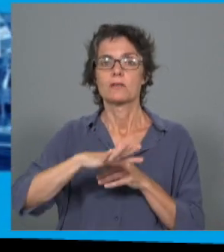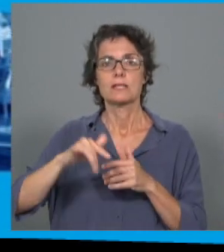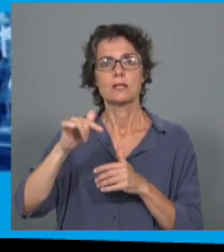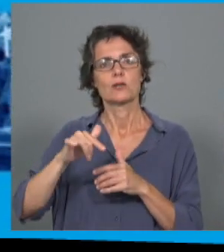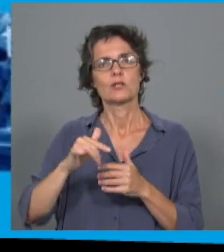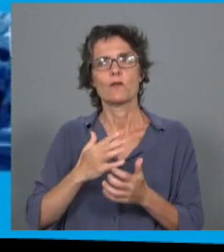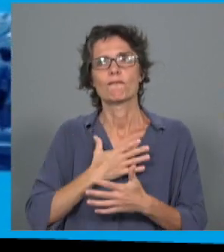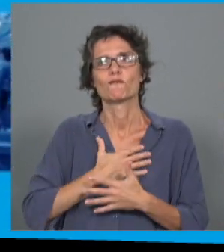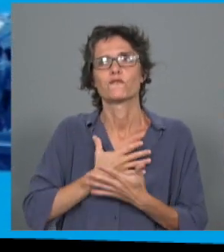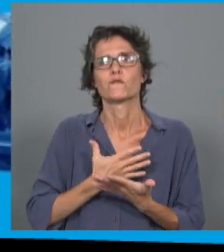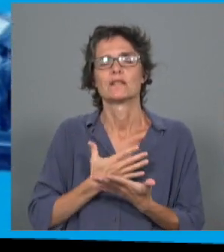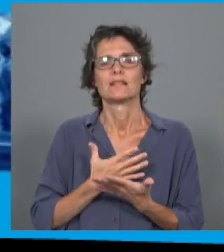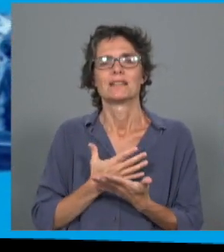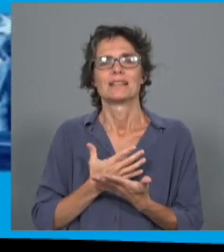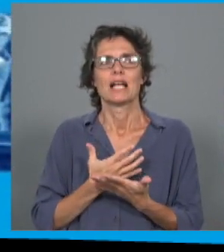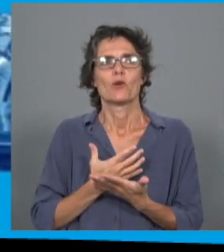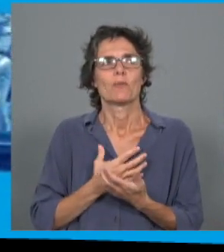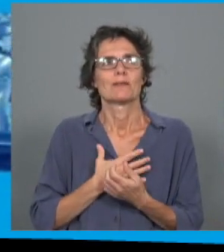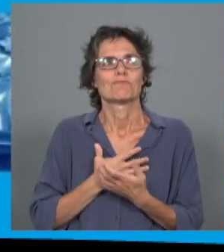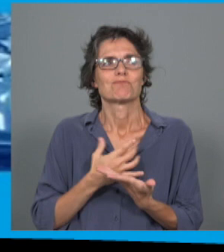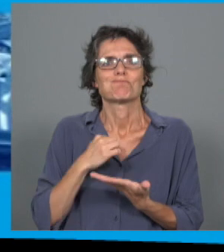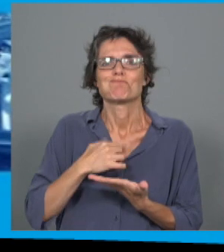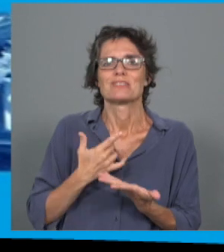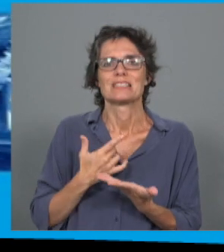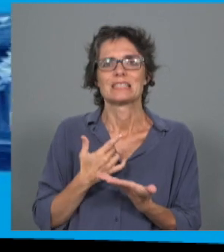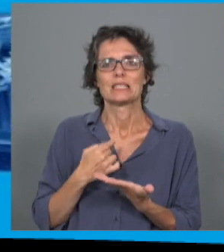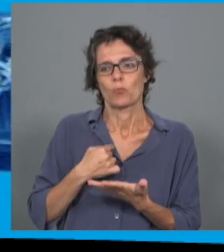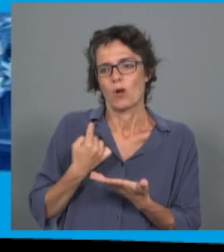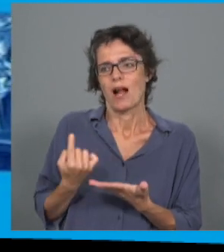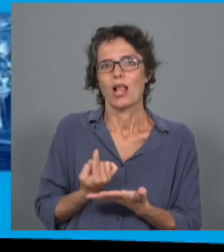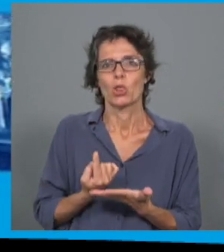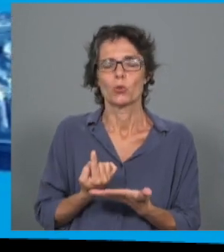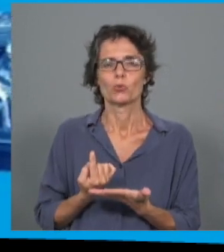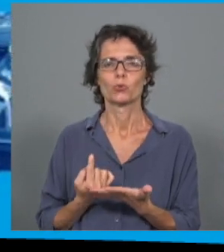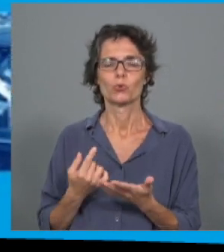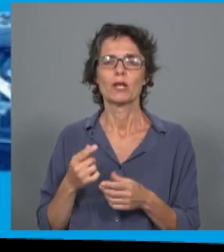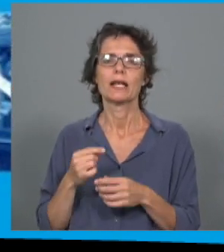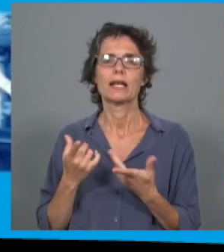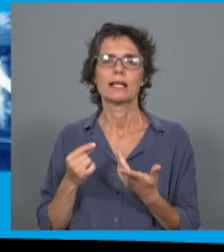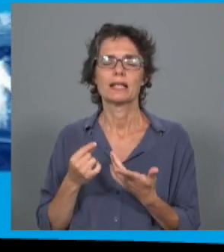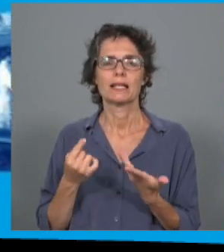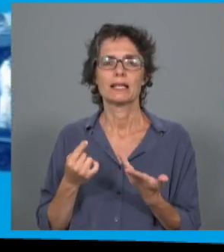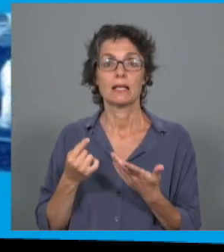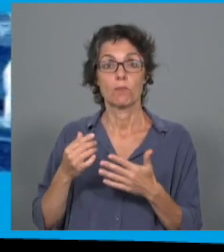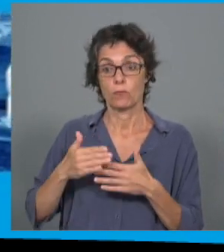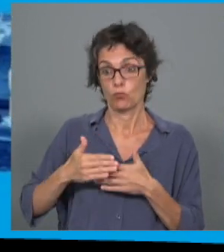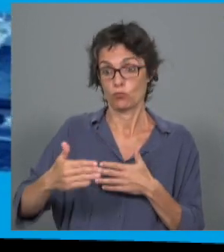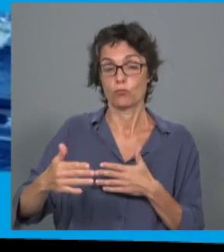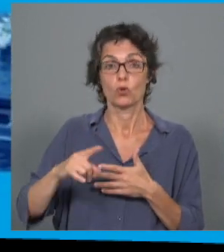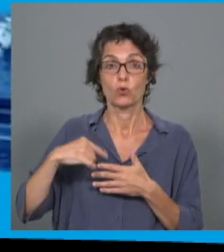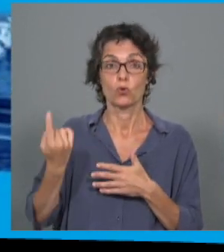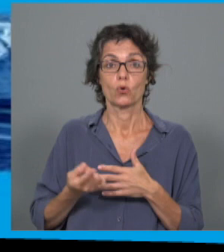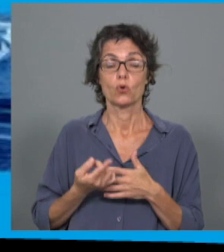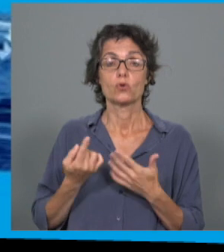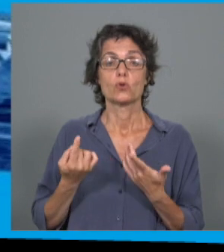um gosto pessoal, naturalmente é um gosto que se vai concretizando e aprofundando ao longo do nosso período de estudos do primeiro ciclo